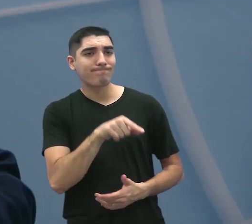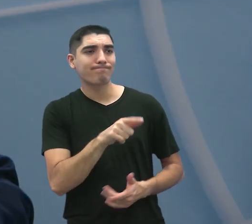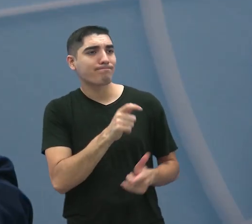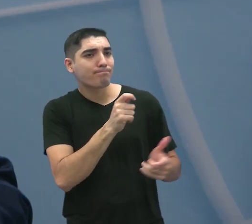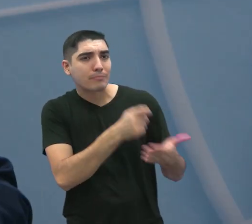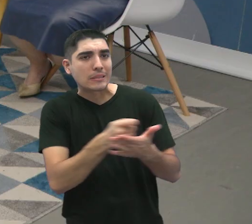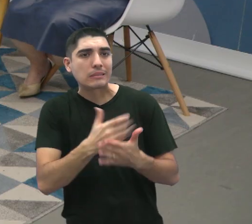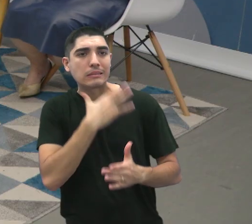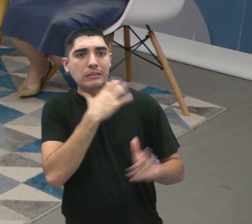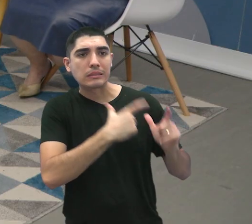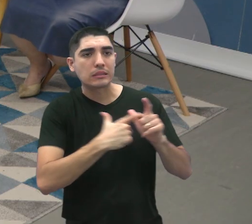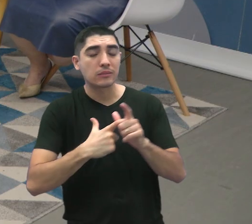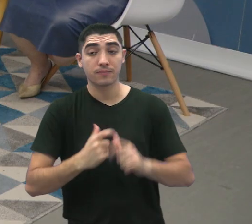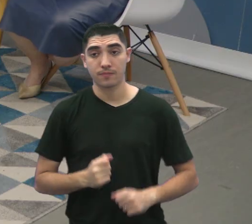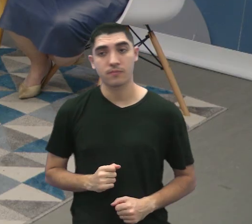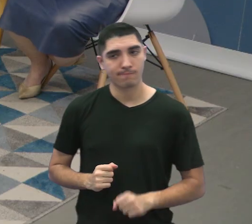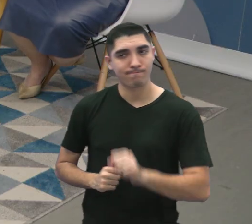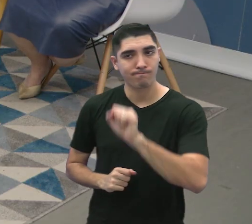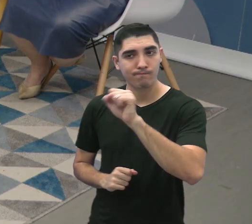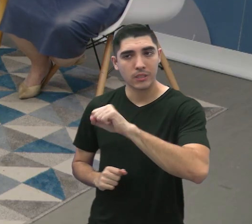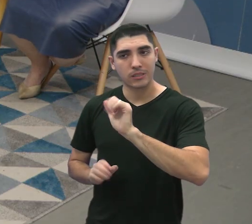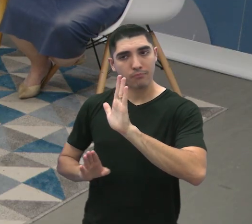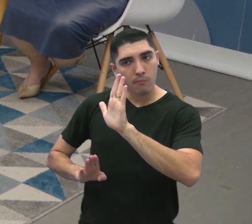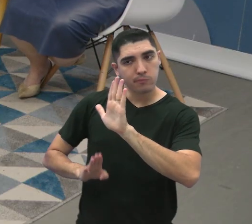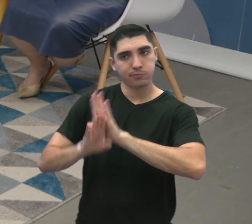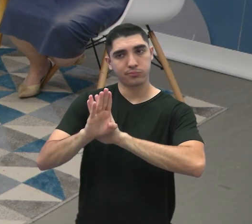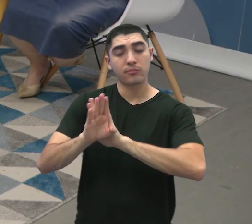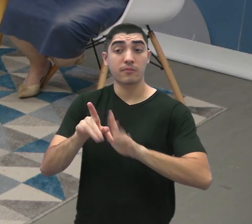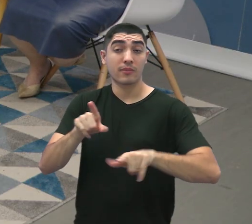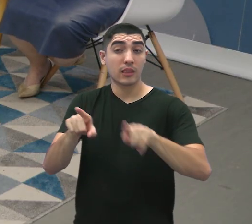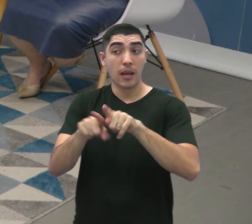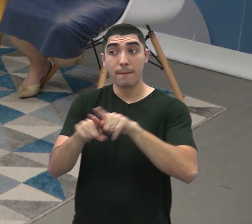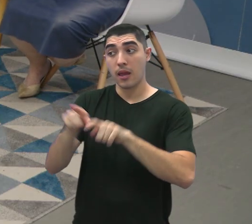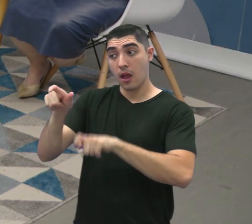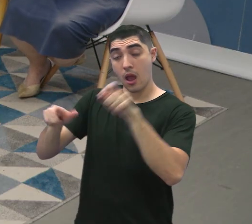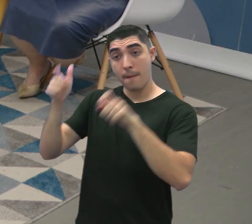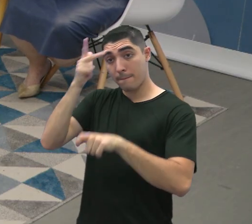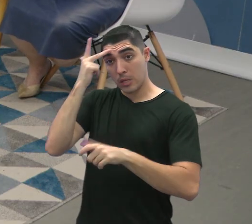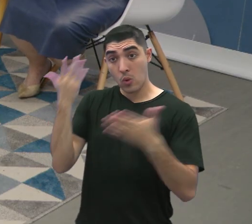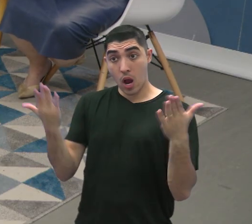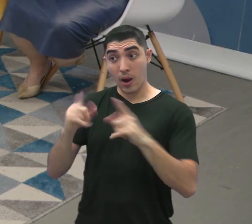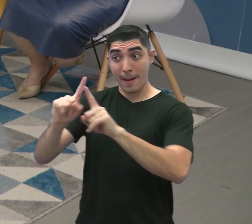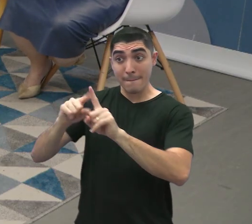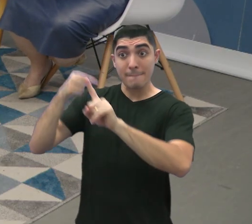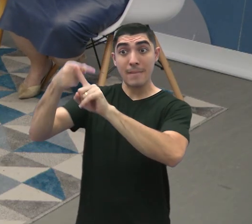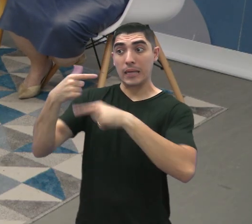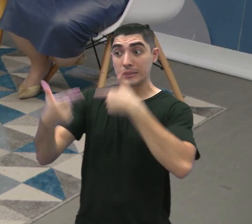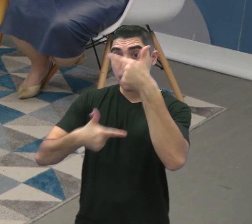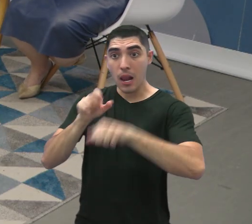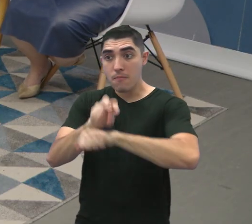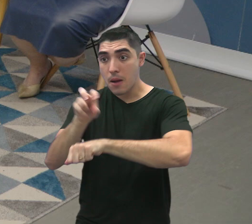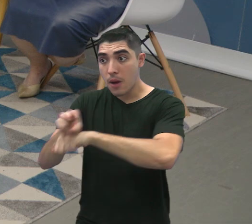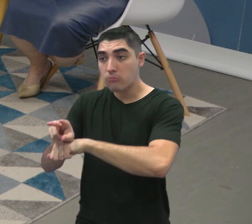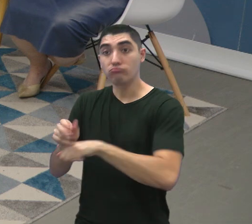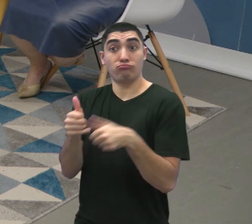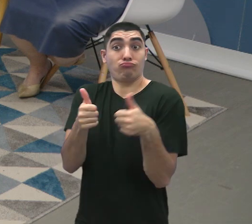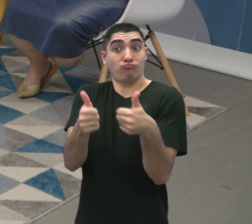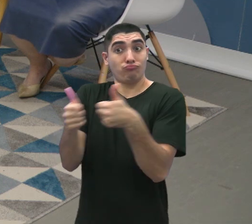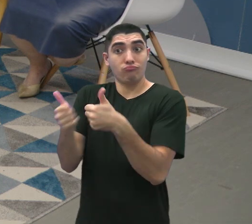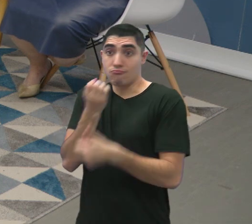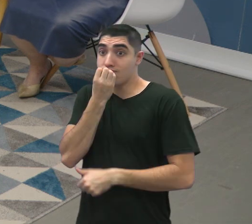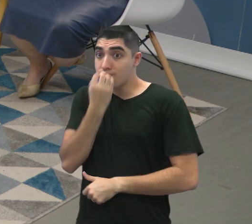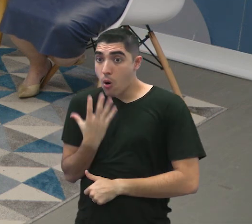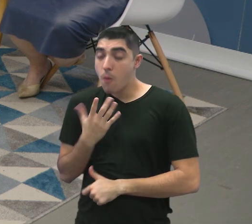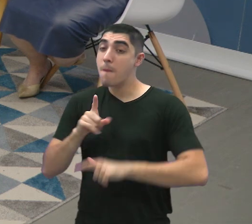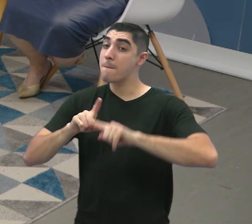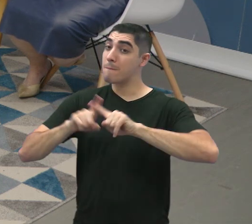formal? Sim, nós tivemos um aumento e o fato de ter mais pessoas empregadas e trabalhando, isso é muito bom para o nosso país, mas